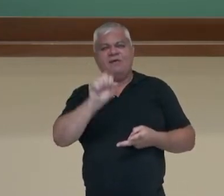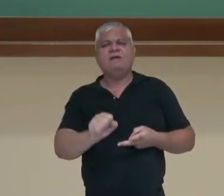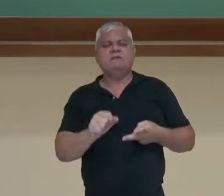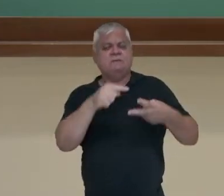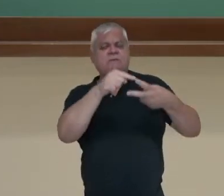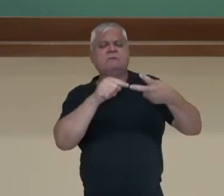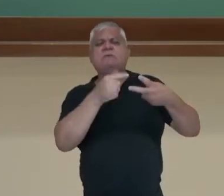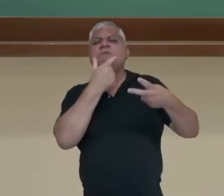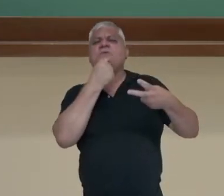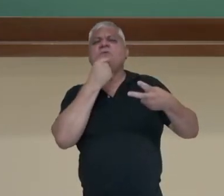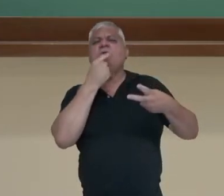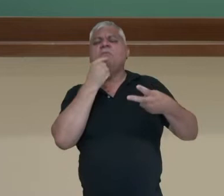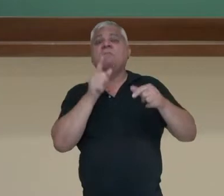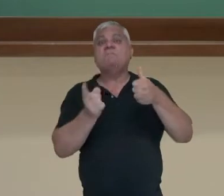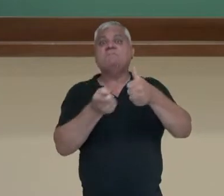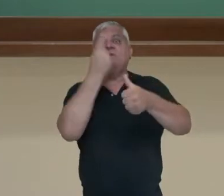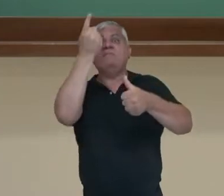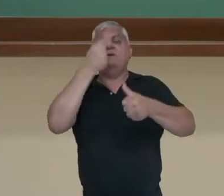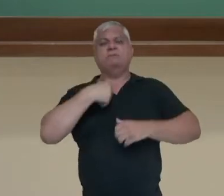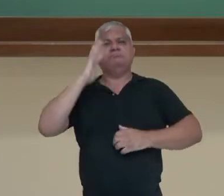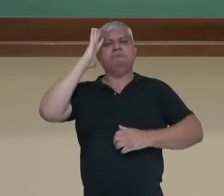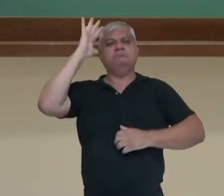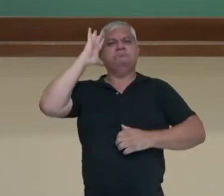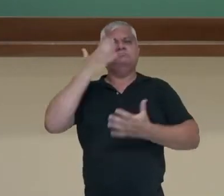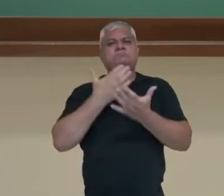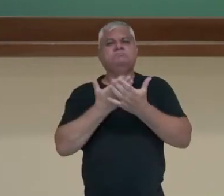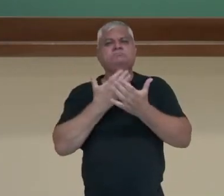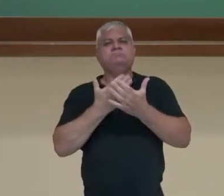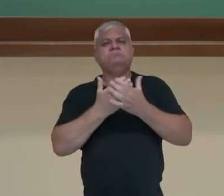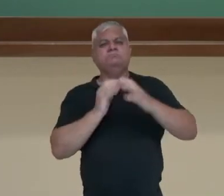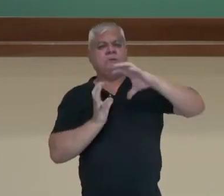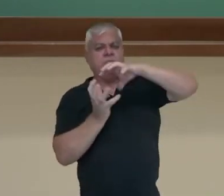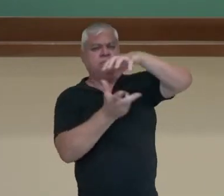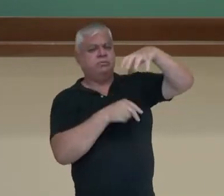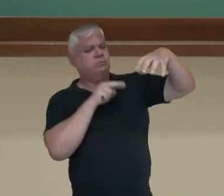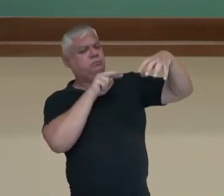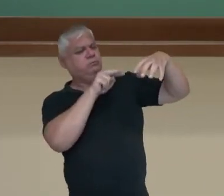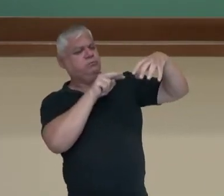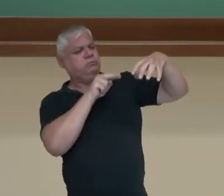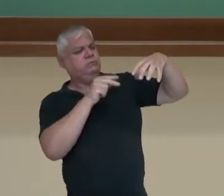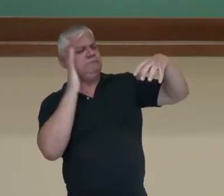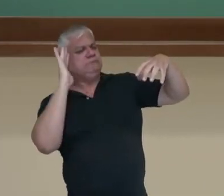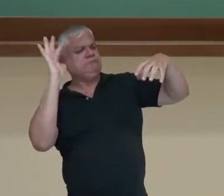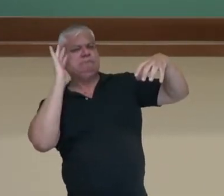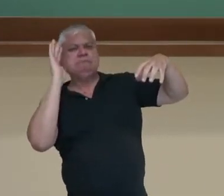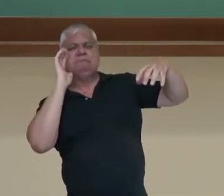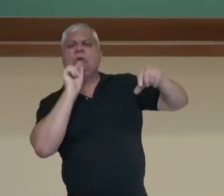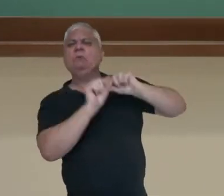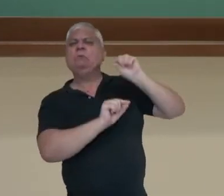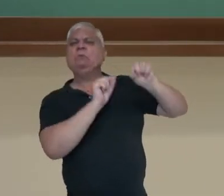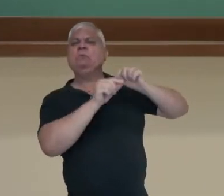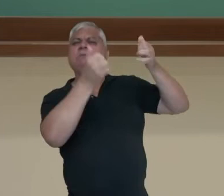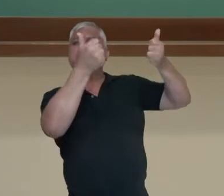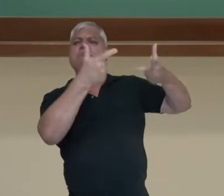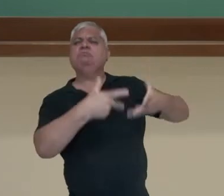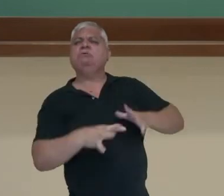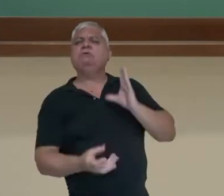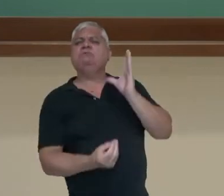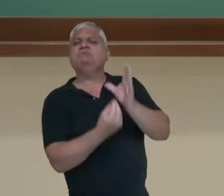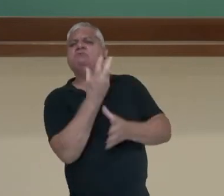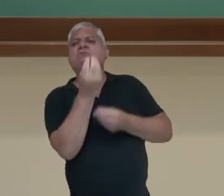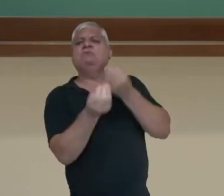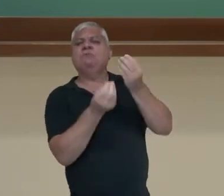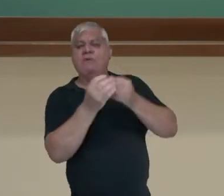como primeiros filósofos? Vamos explicar o mundo, né? Vamos explicar o mundo, a natureza, a origem.